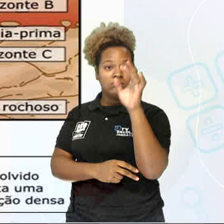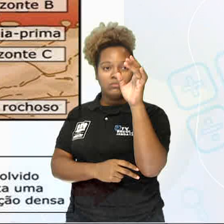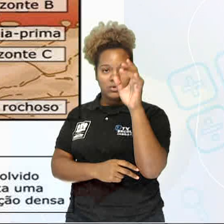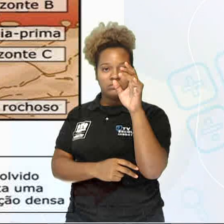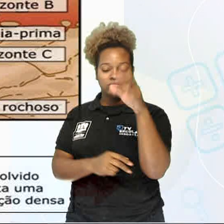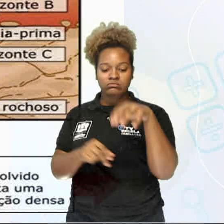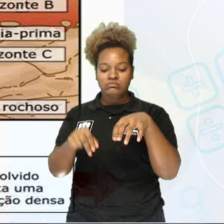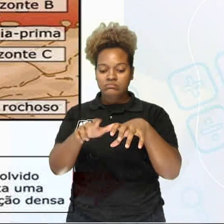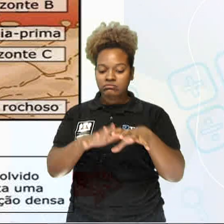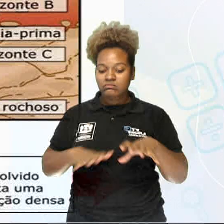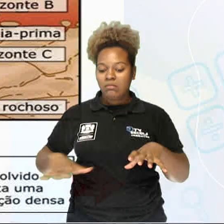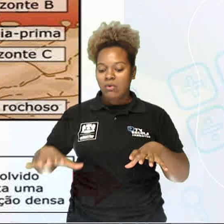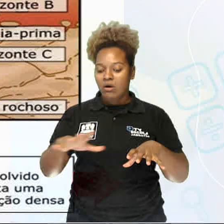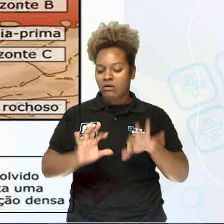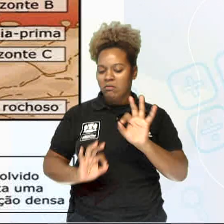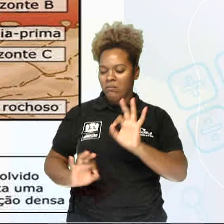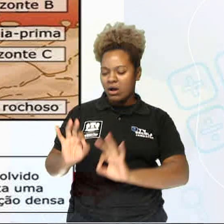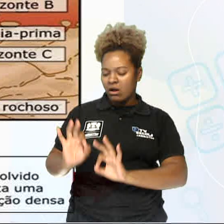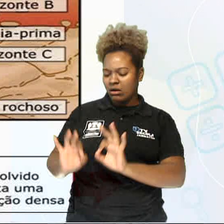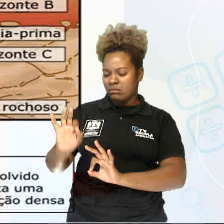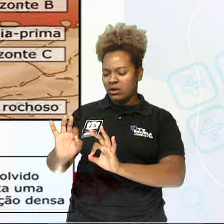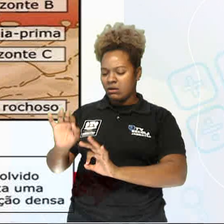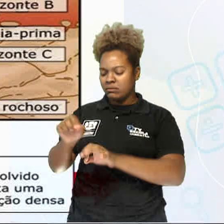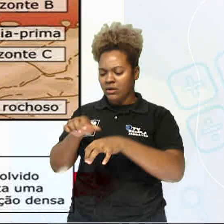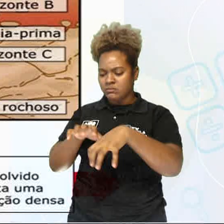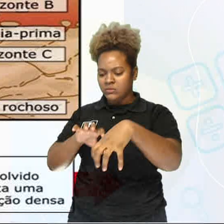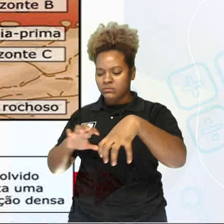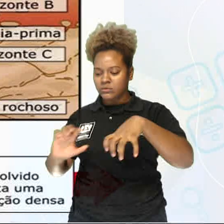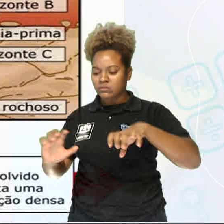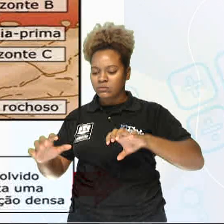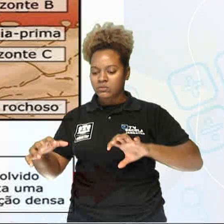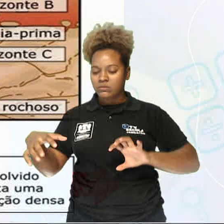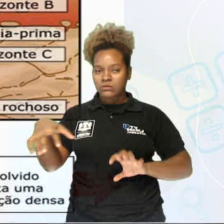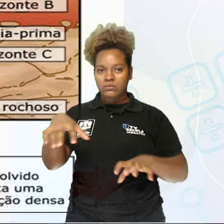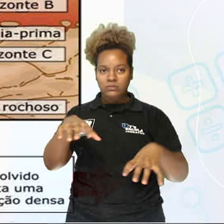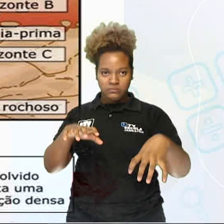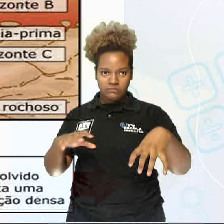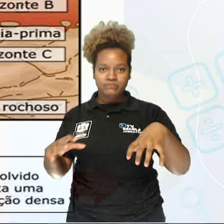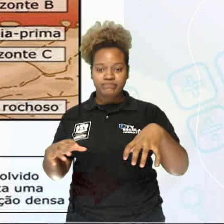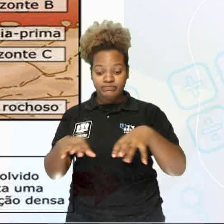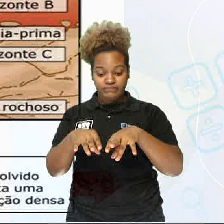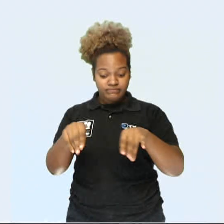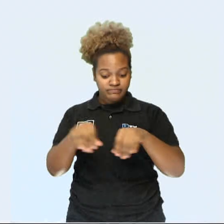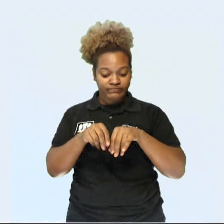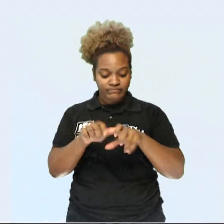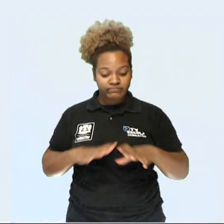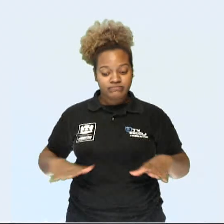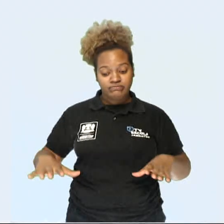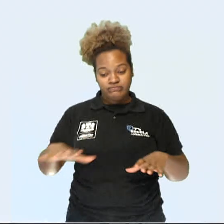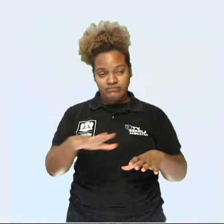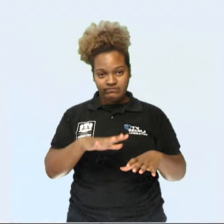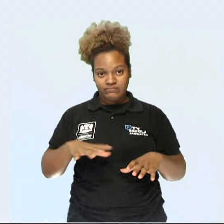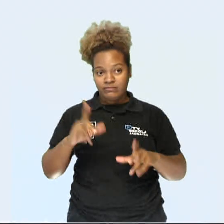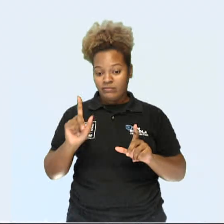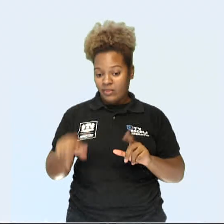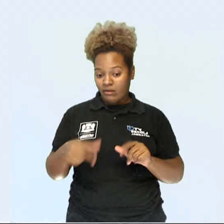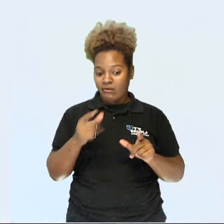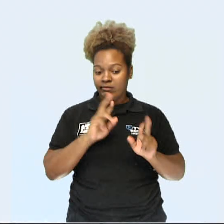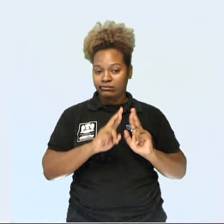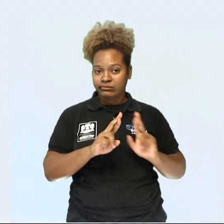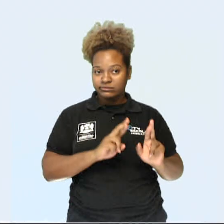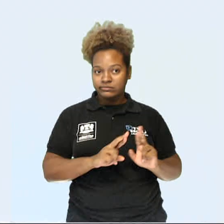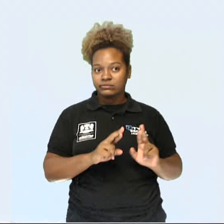o solo vai se formando cada vez mais. Ou seja, o solo é o resultado, gente,